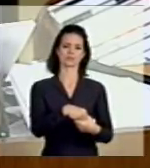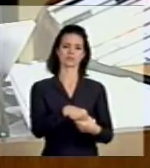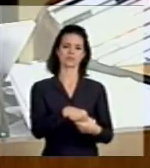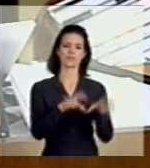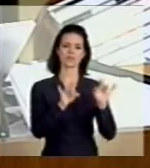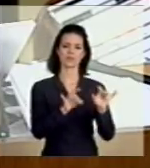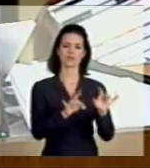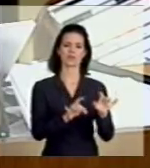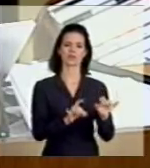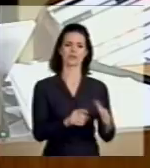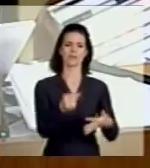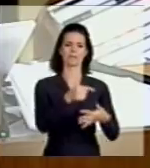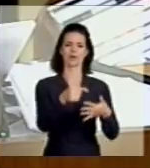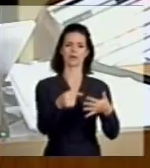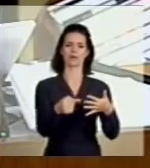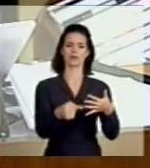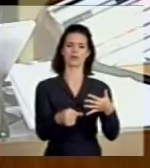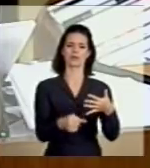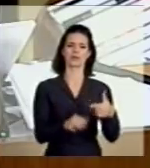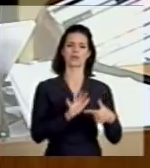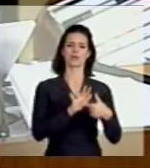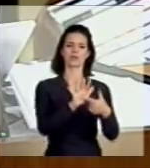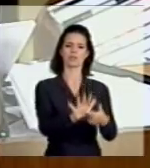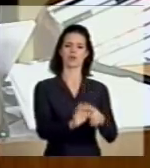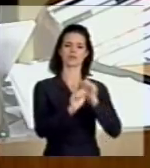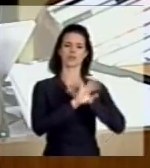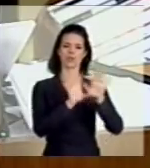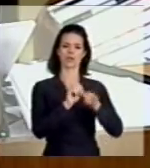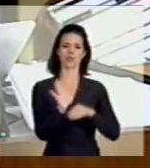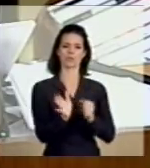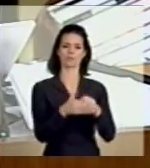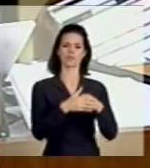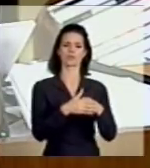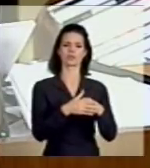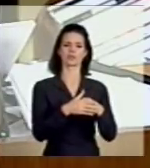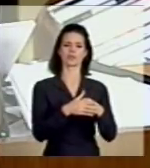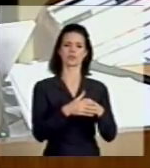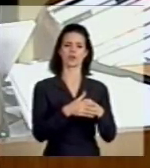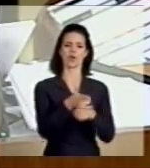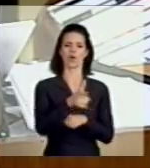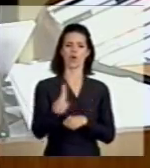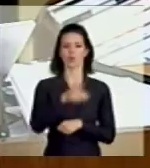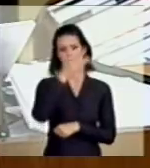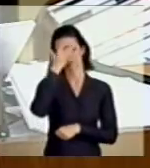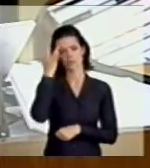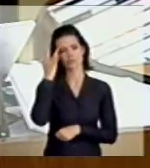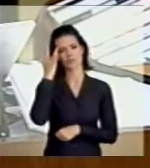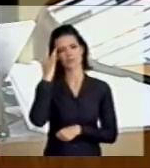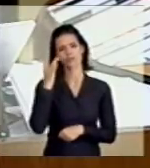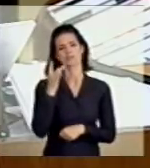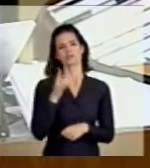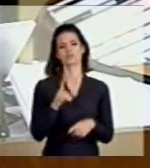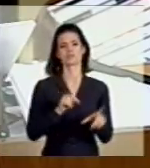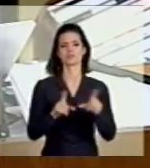que pretendam, explícita ou implicitamente, vincular terceiras pessoas ou futuras decisões do